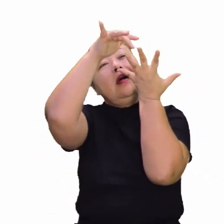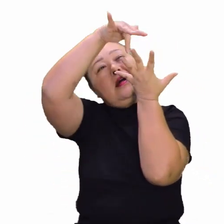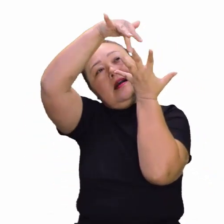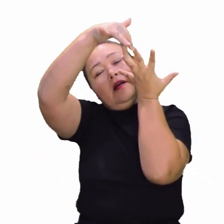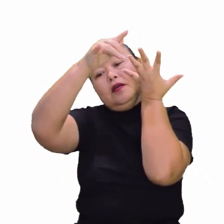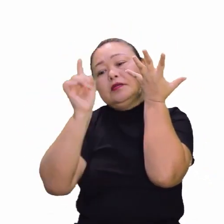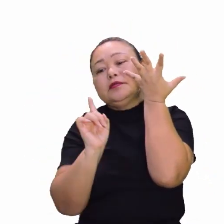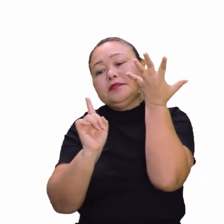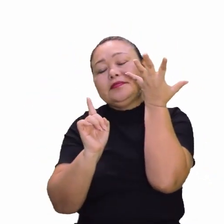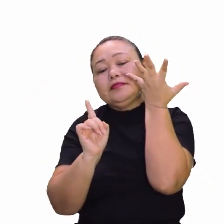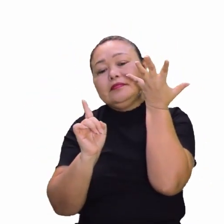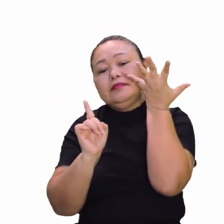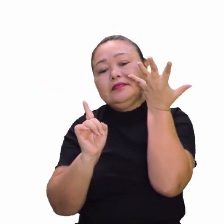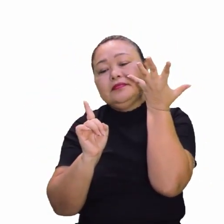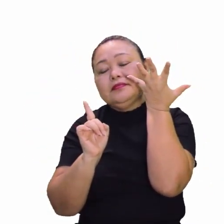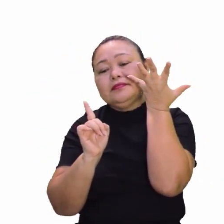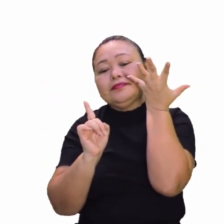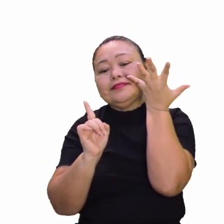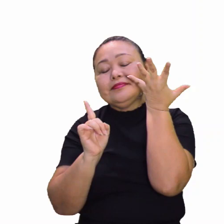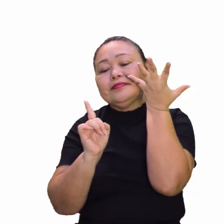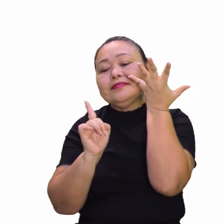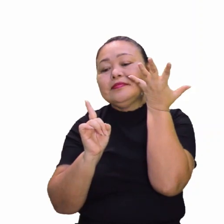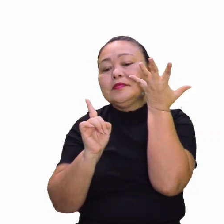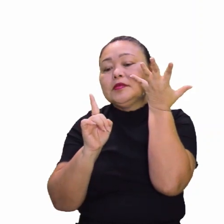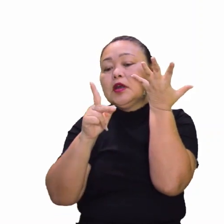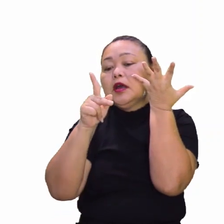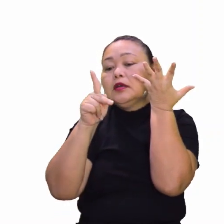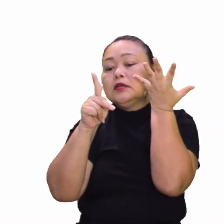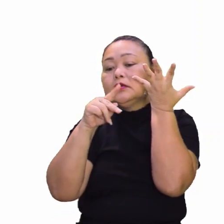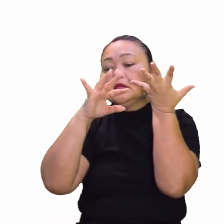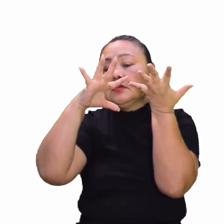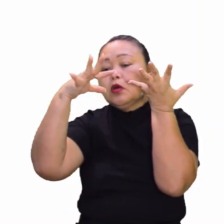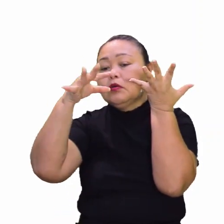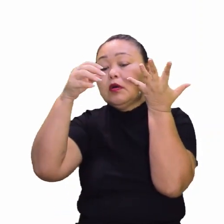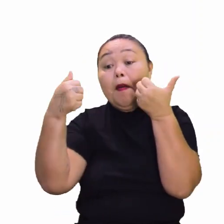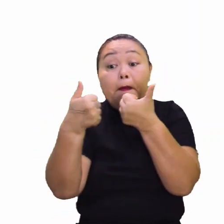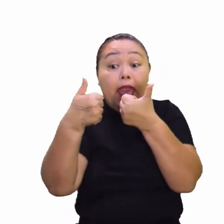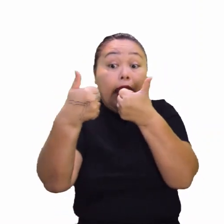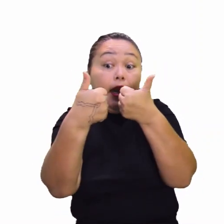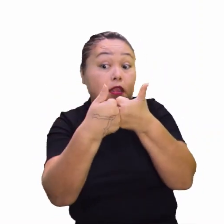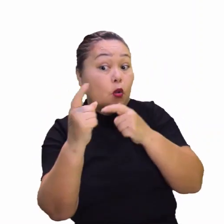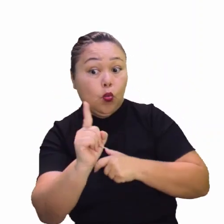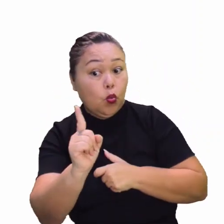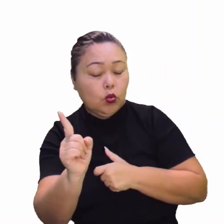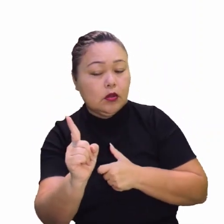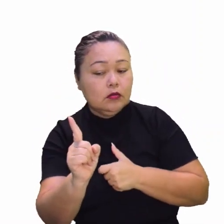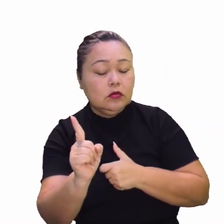não são... essas palmeiras, elas não nascem uma perto da outra, são